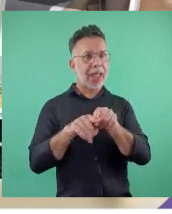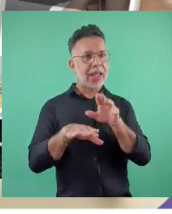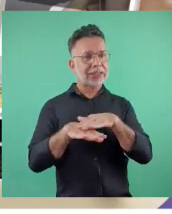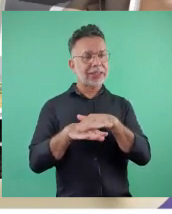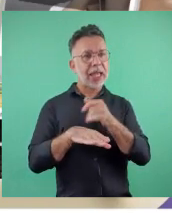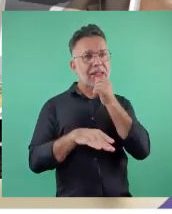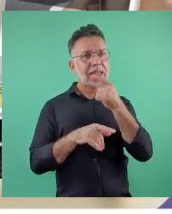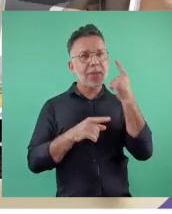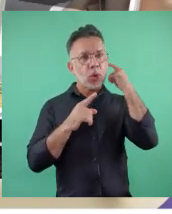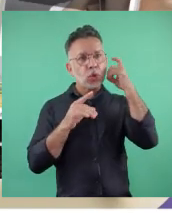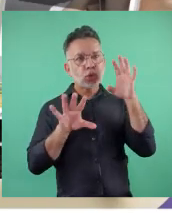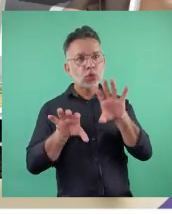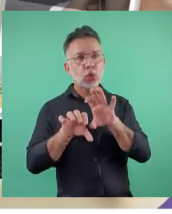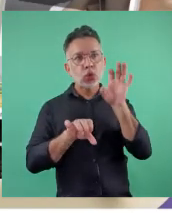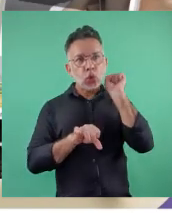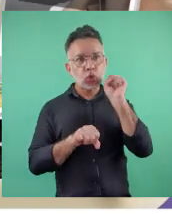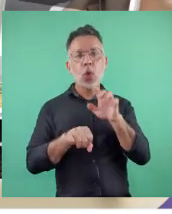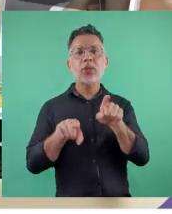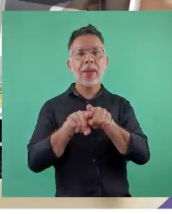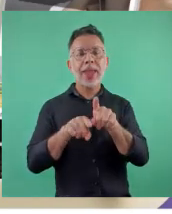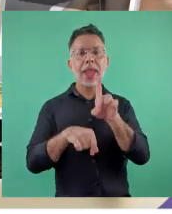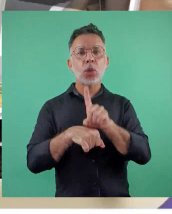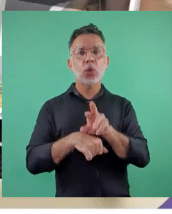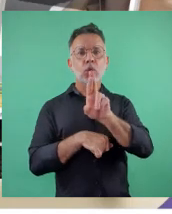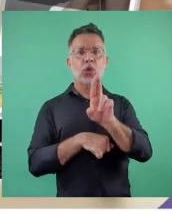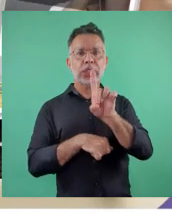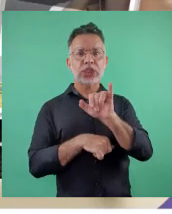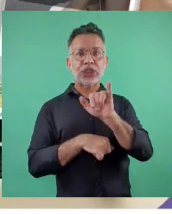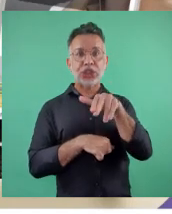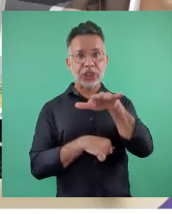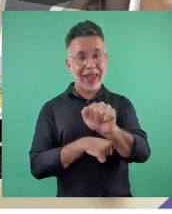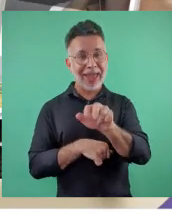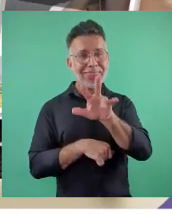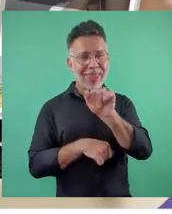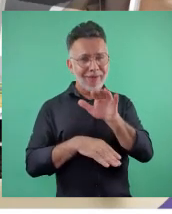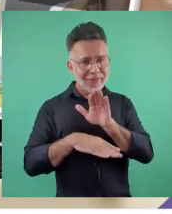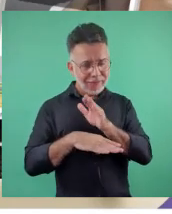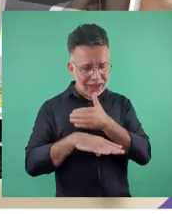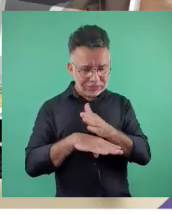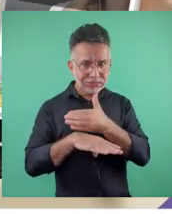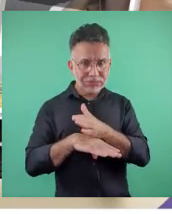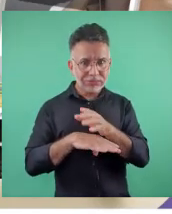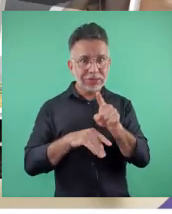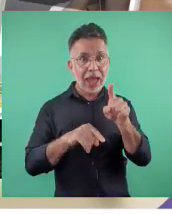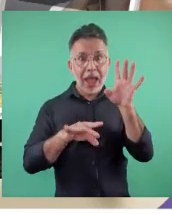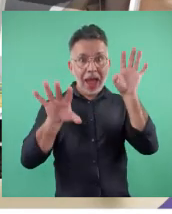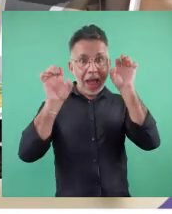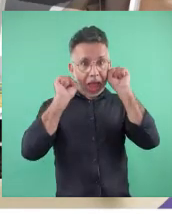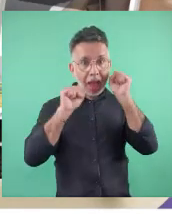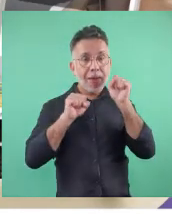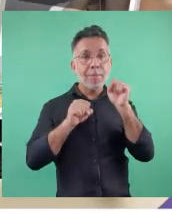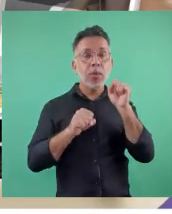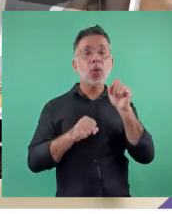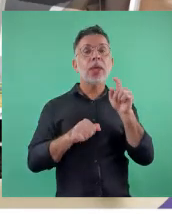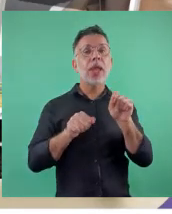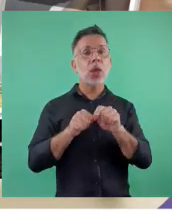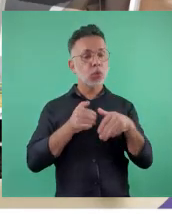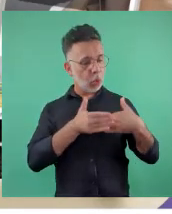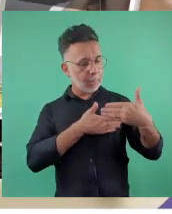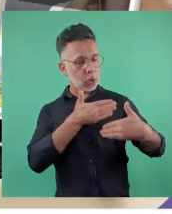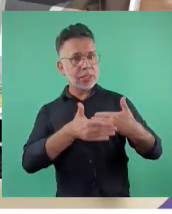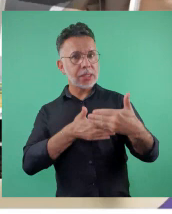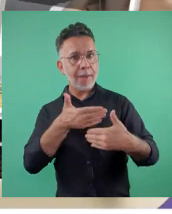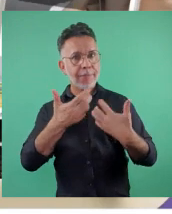Faria, que são sons, são atividades verbais e não verbais que também vão estimular as habilidades